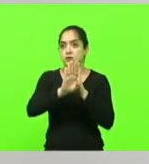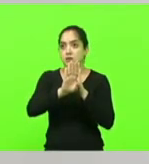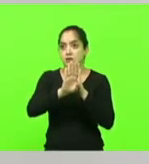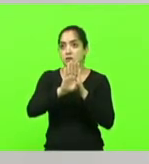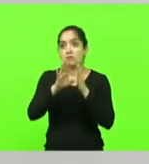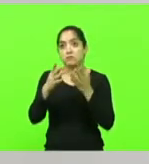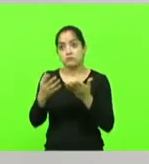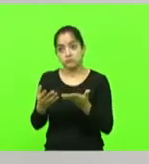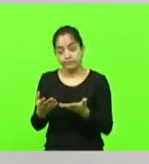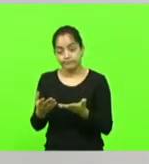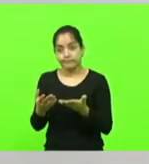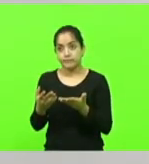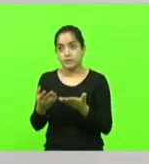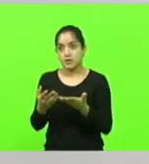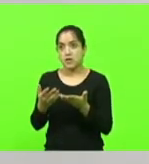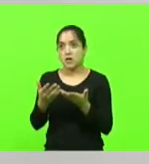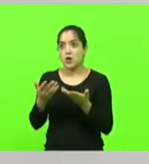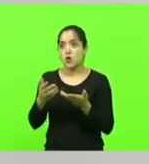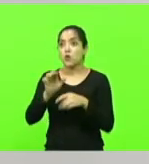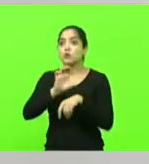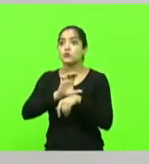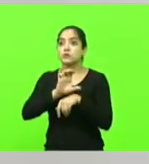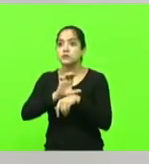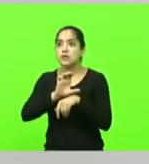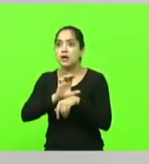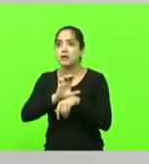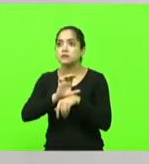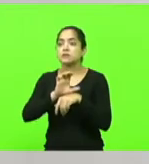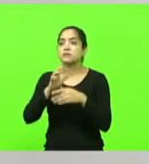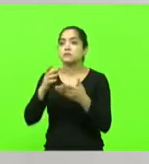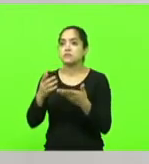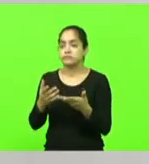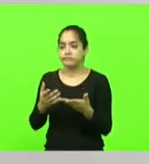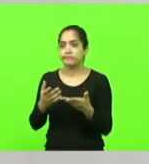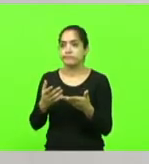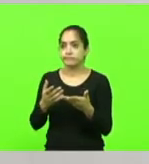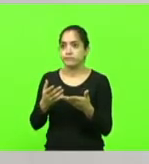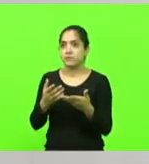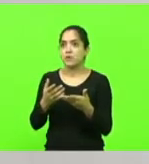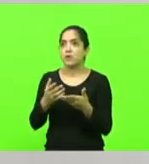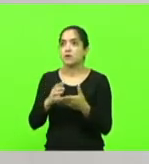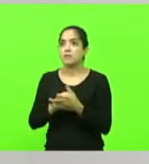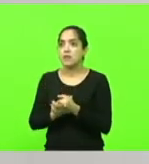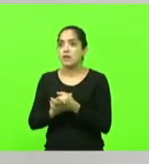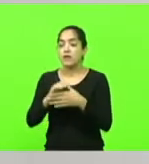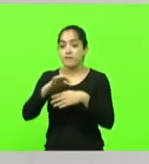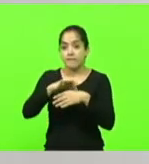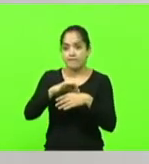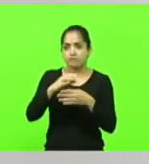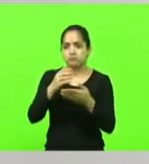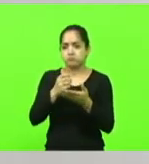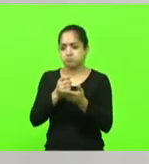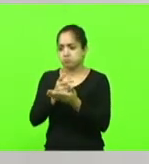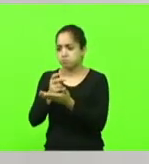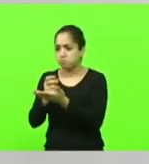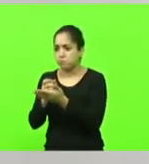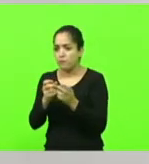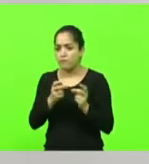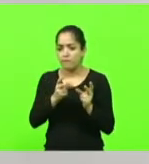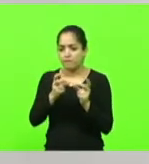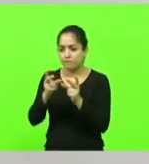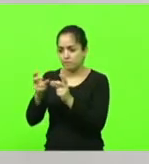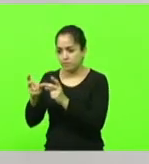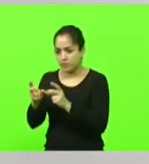resultado de um Estado que é vendedor de proteína, que é vendedor de alimento. O povo ficou em